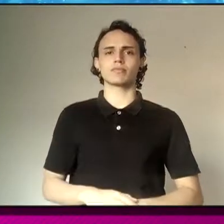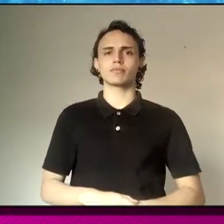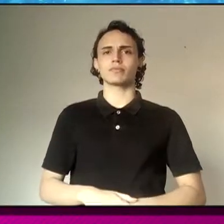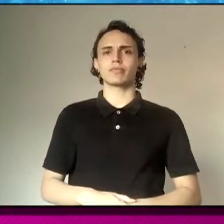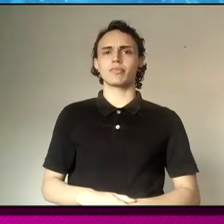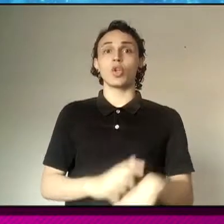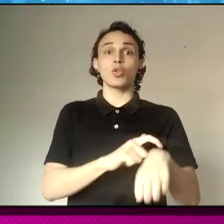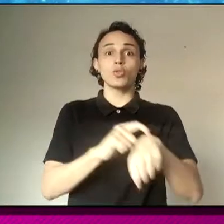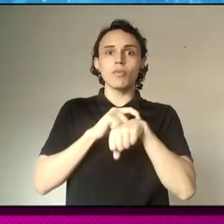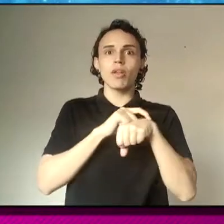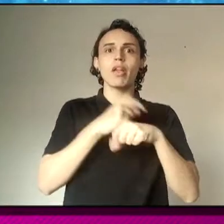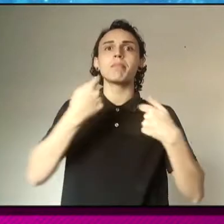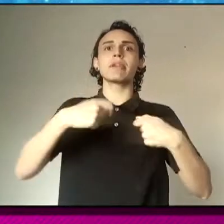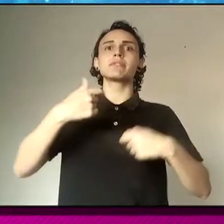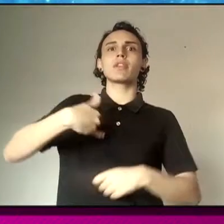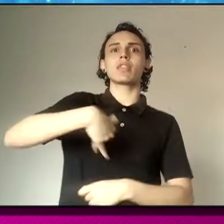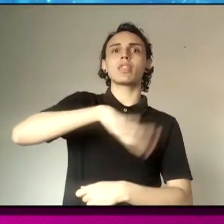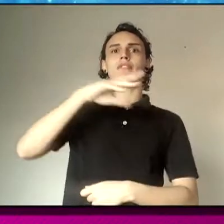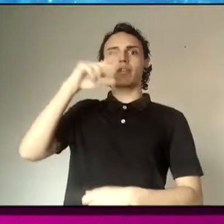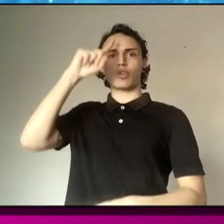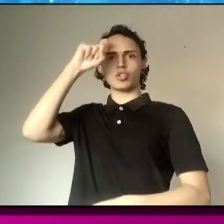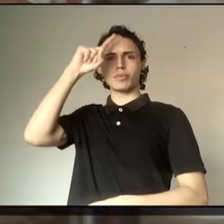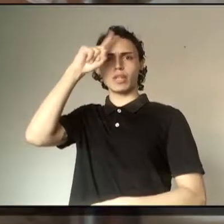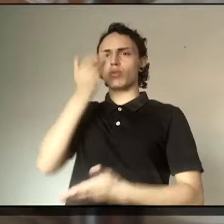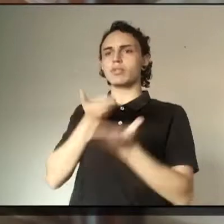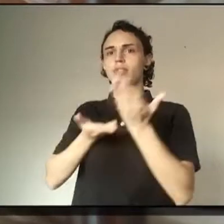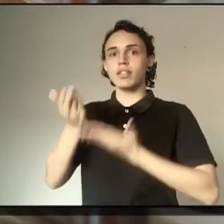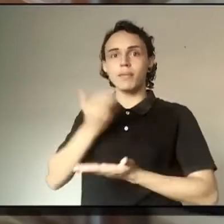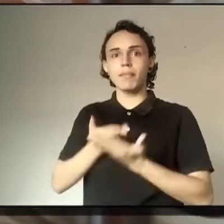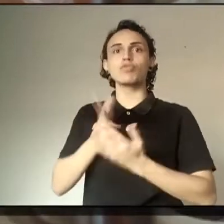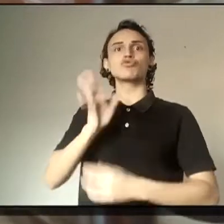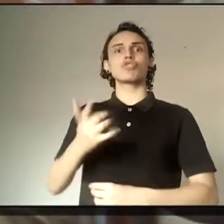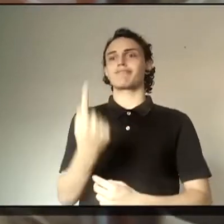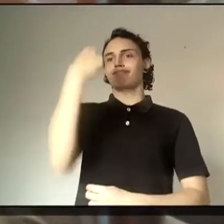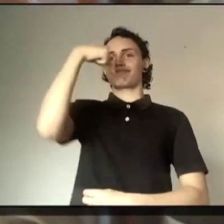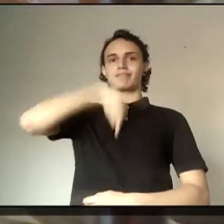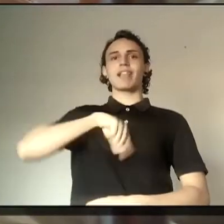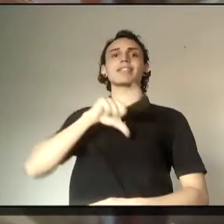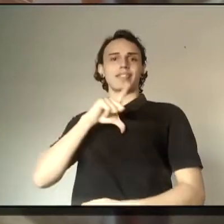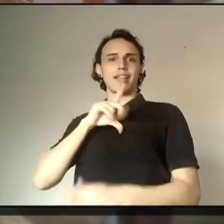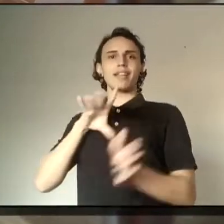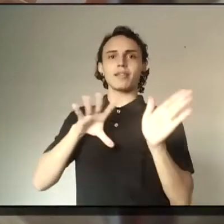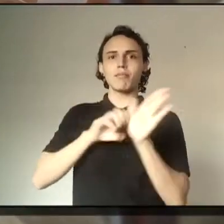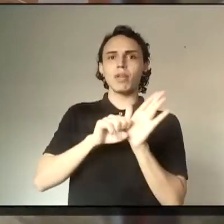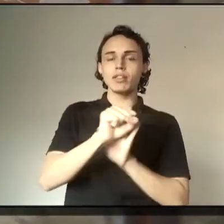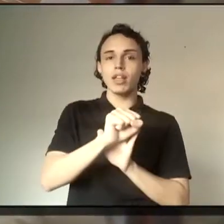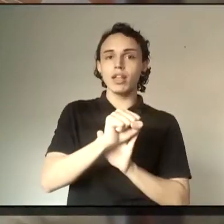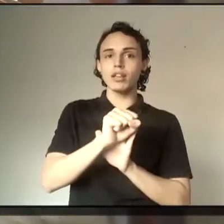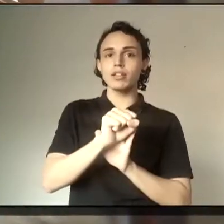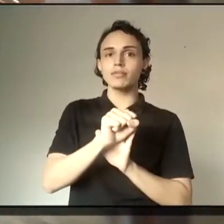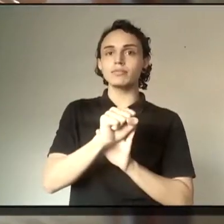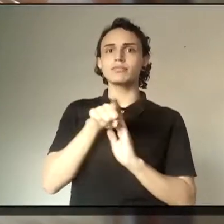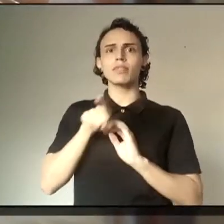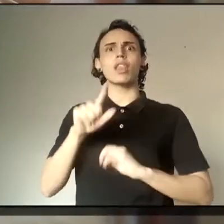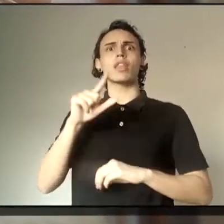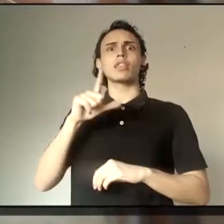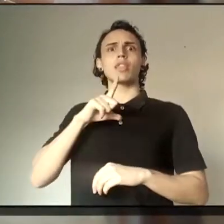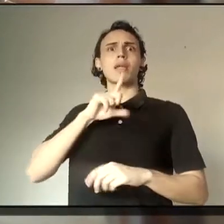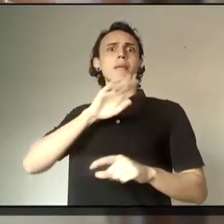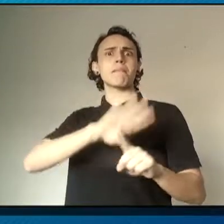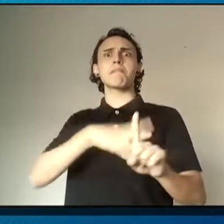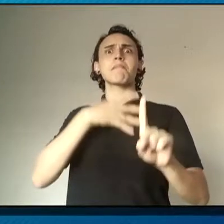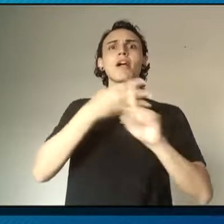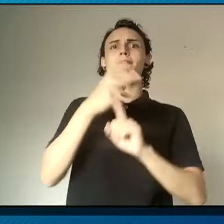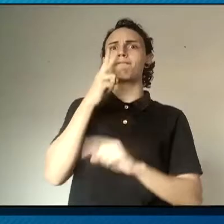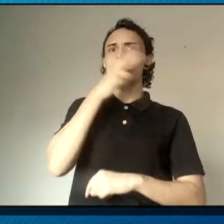de bactérias resistentes. E, eventualmente, quando a gente precisa de uma atenção hospitalar, aquela bactéria já está presente